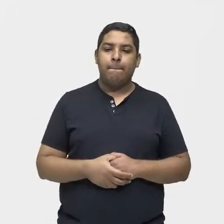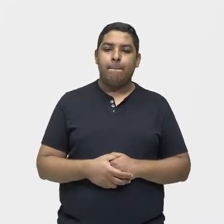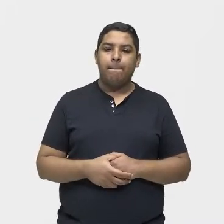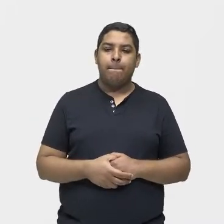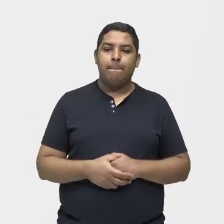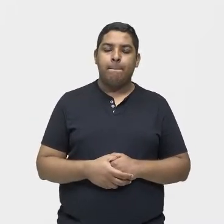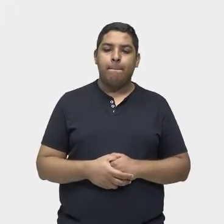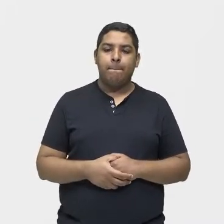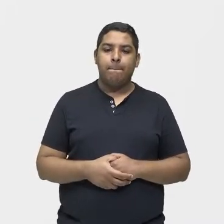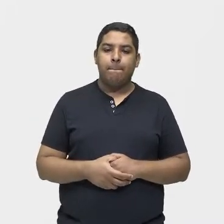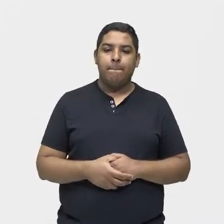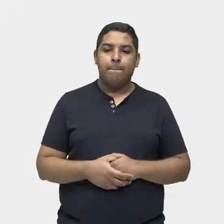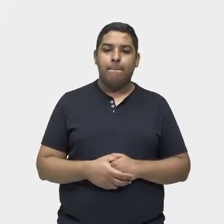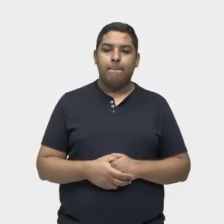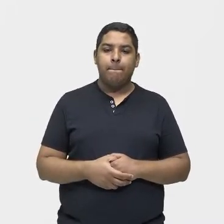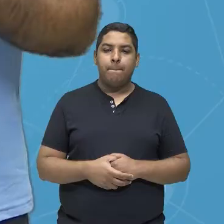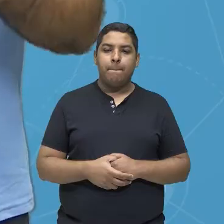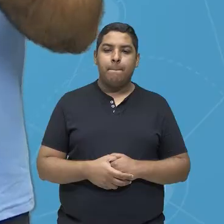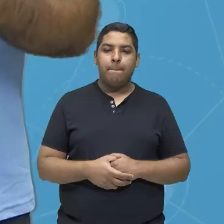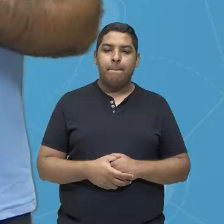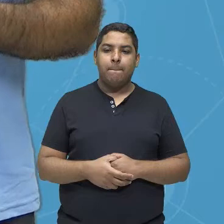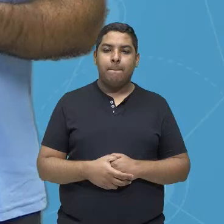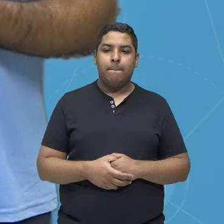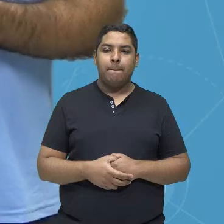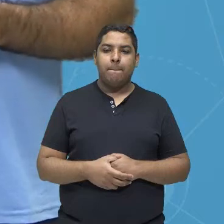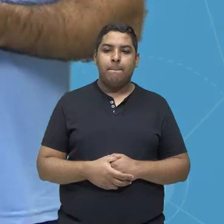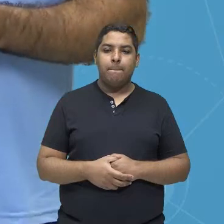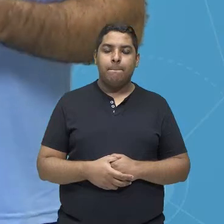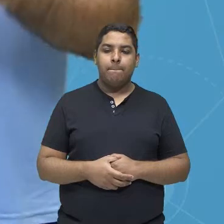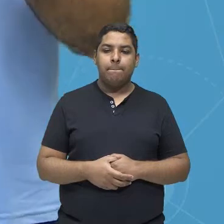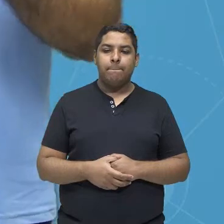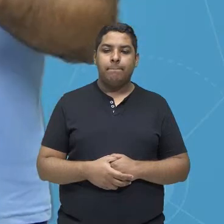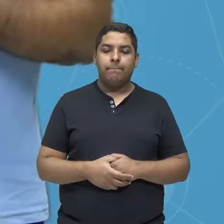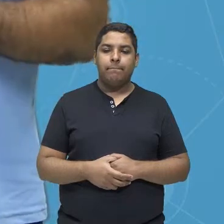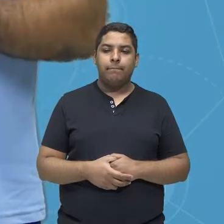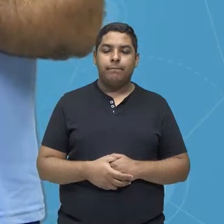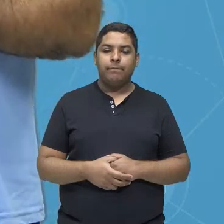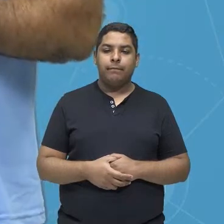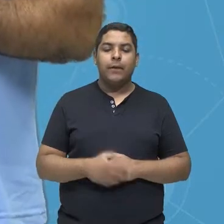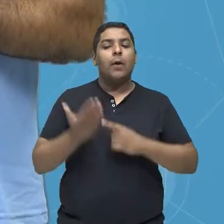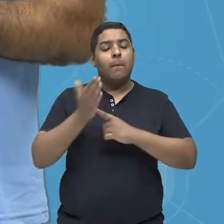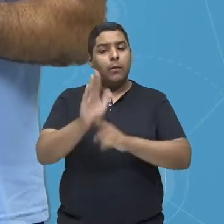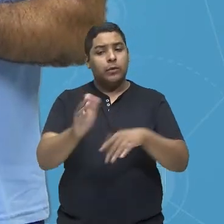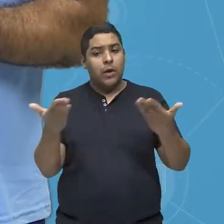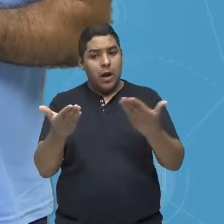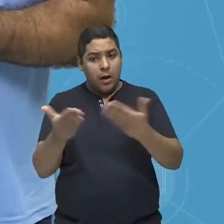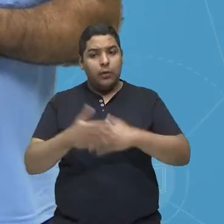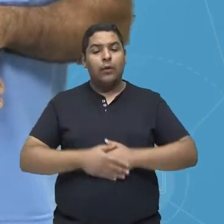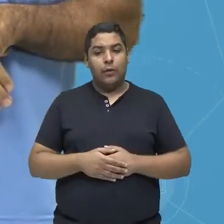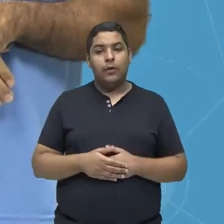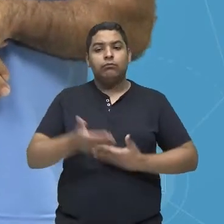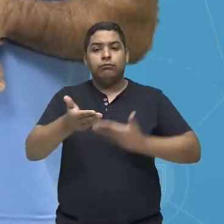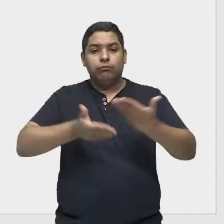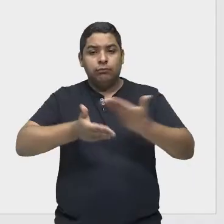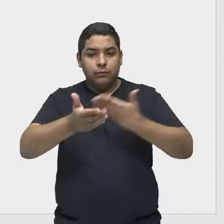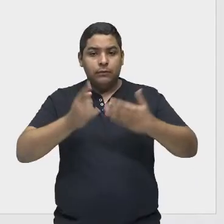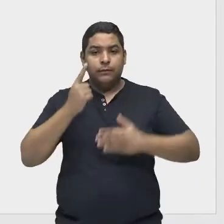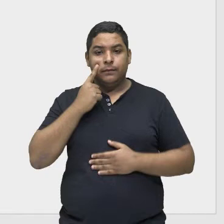vamos acompanhar mais um pouco aqui sobre essa movimentação, que eu vou mostrar para vocês através desse jogo interativo.